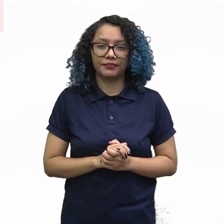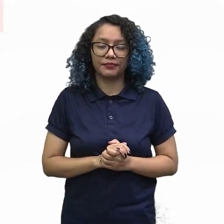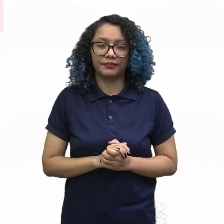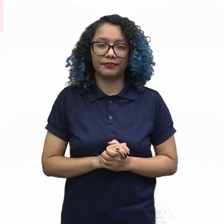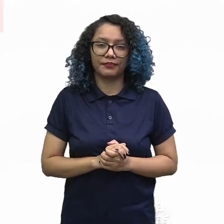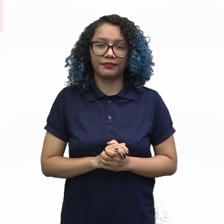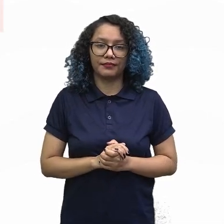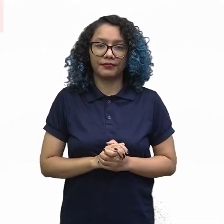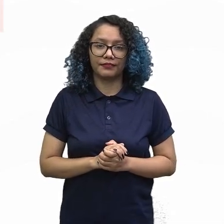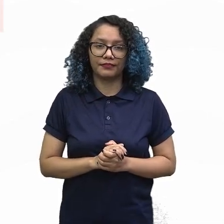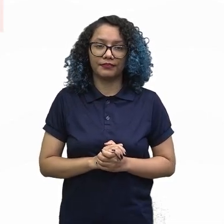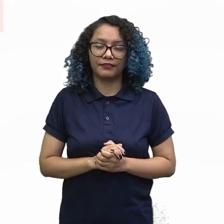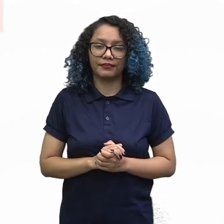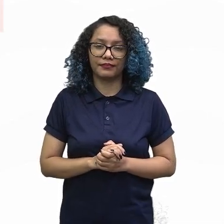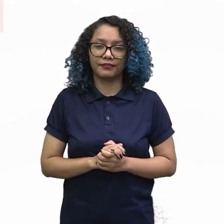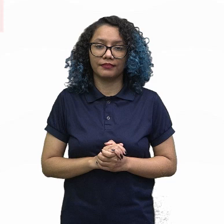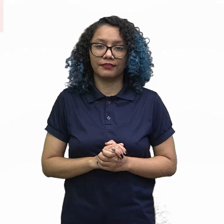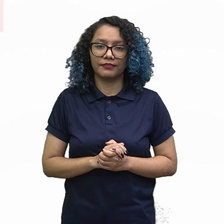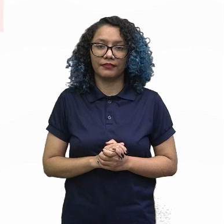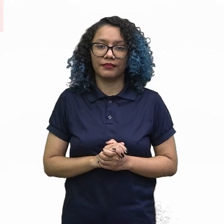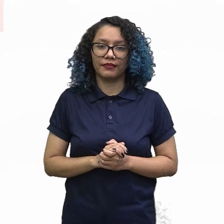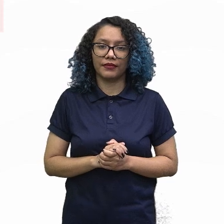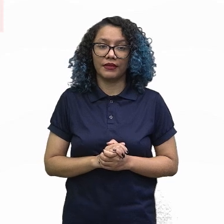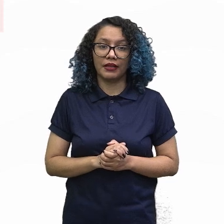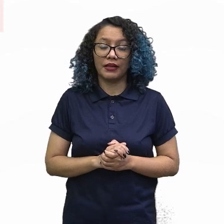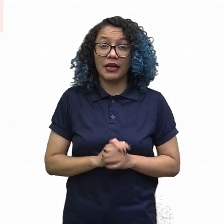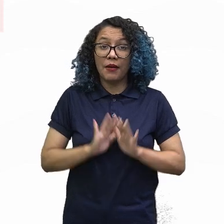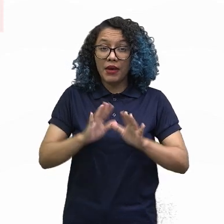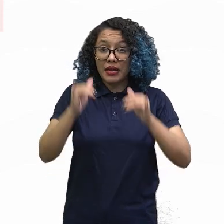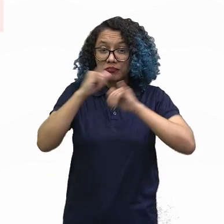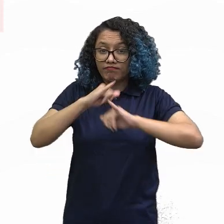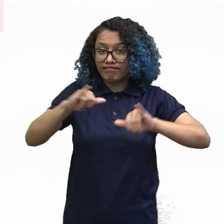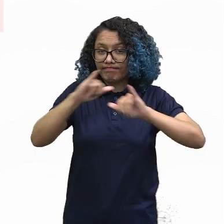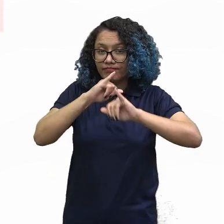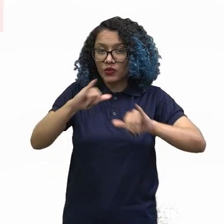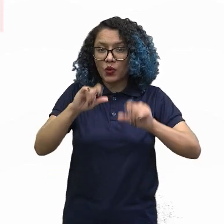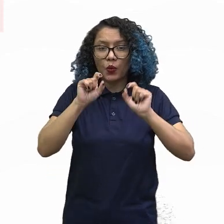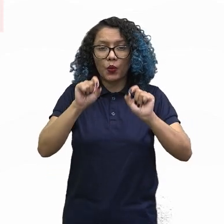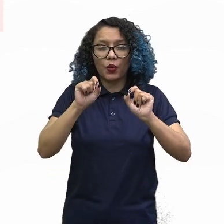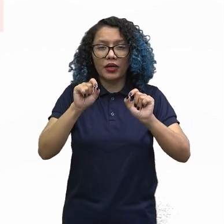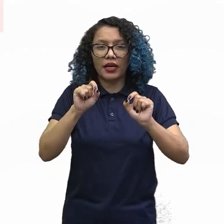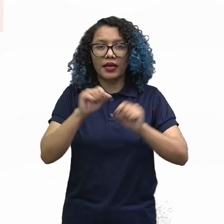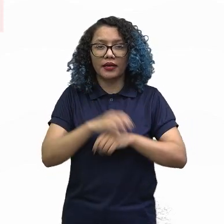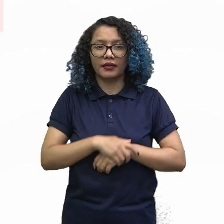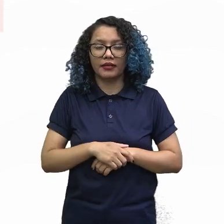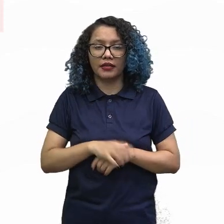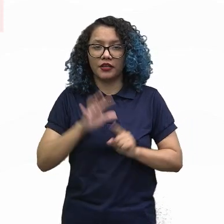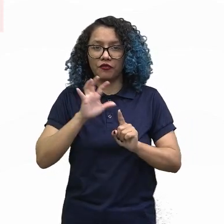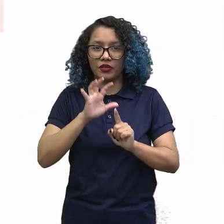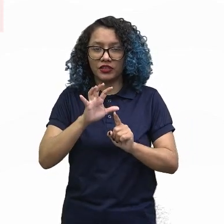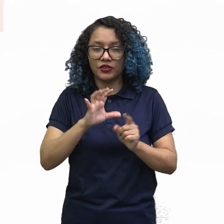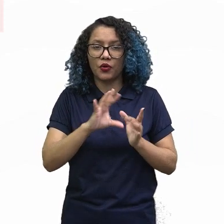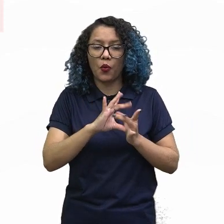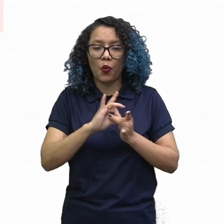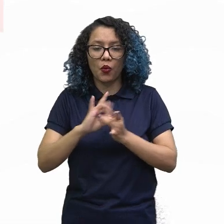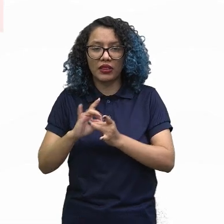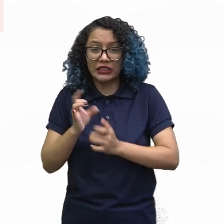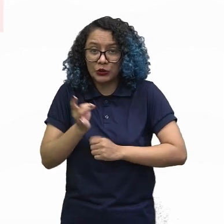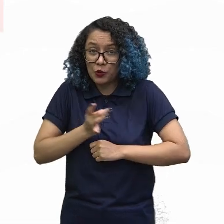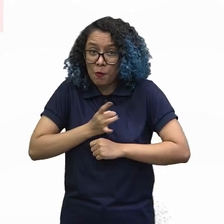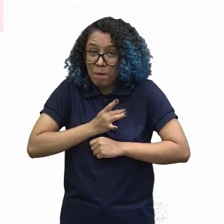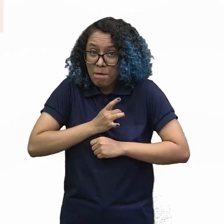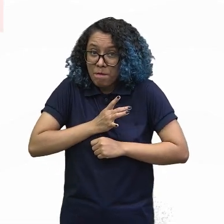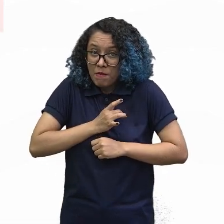dentro da sua divulgação, ele criou o clima perfeito, né, de